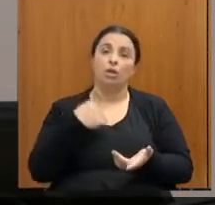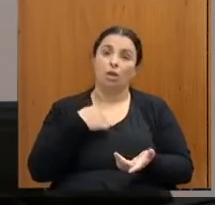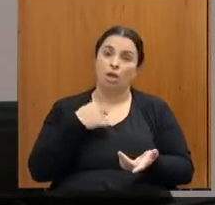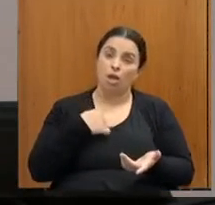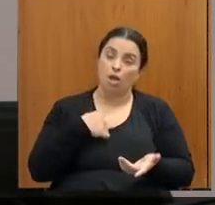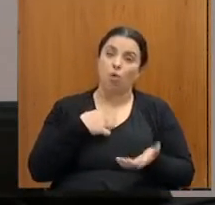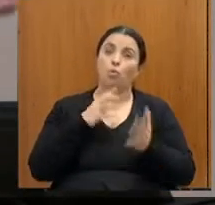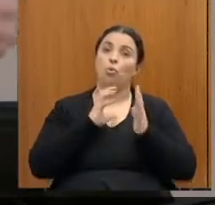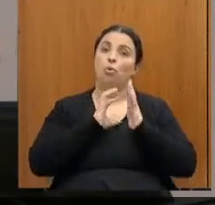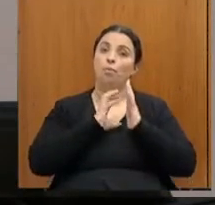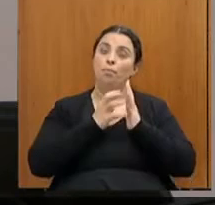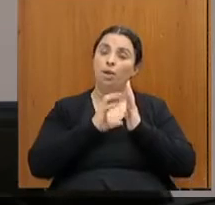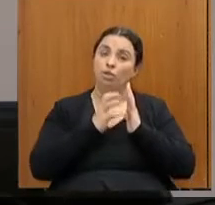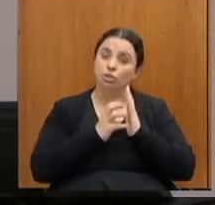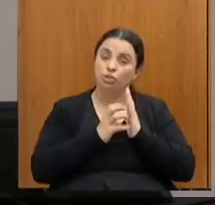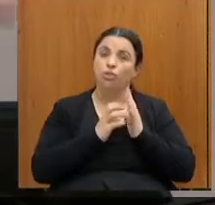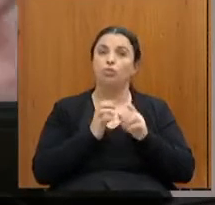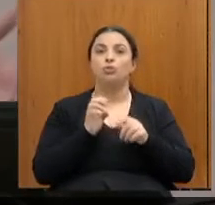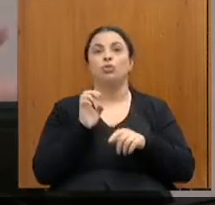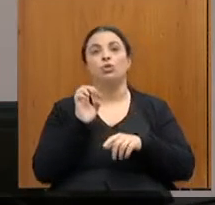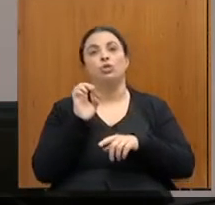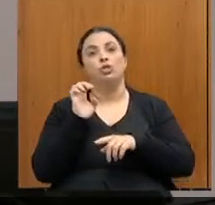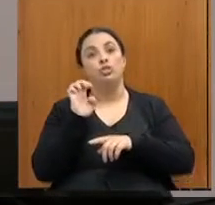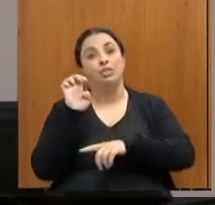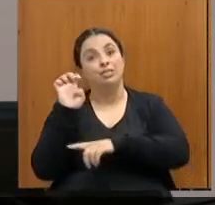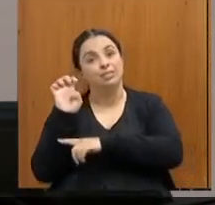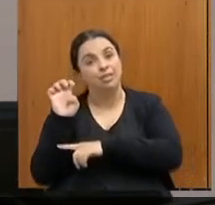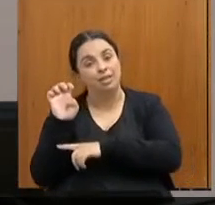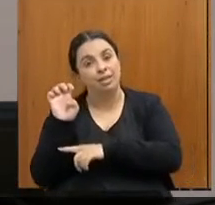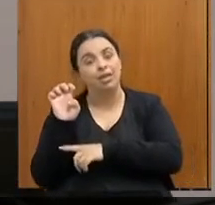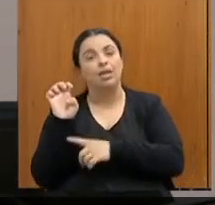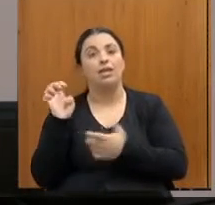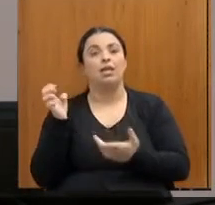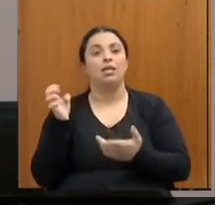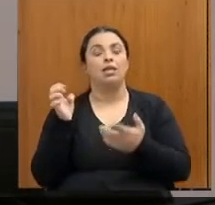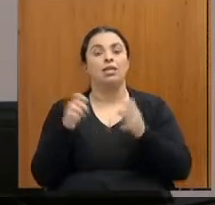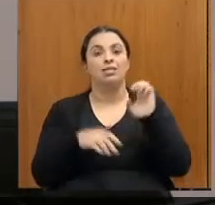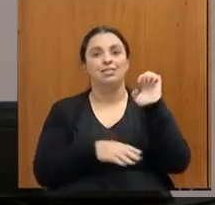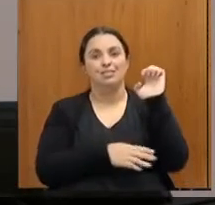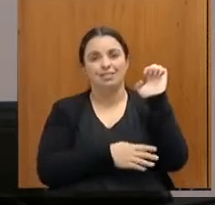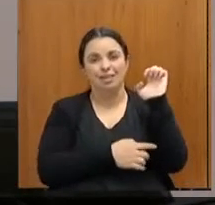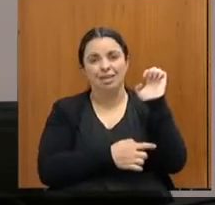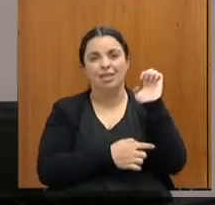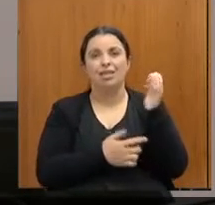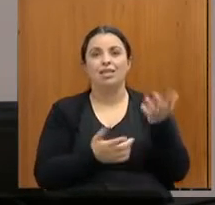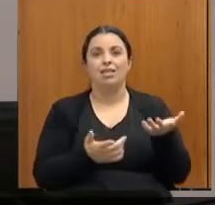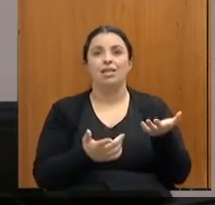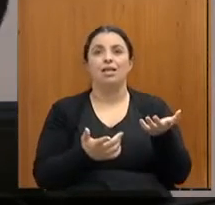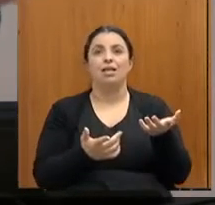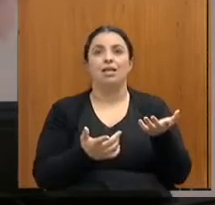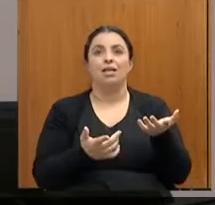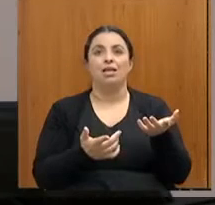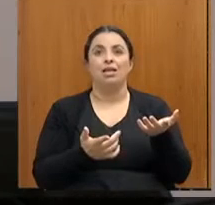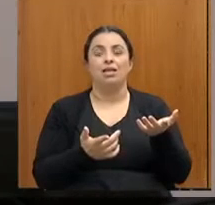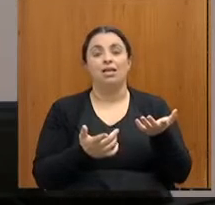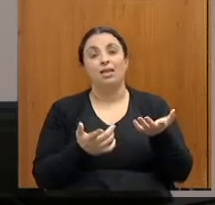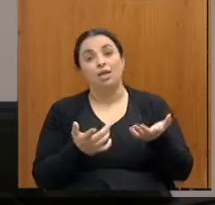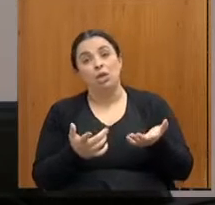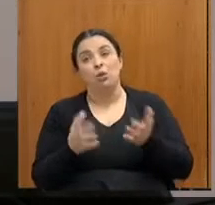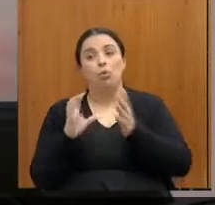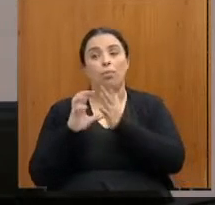partido de esquerda e tendo o governo partido novo tem muitas diferenças são pessoas